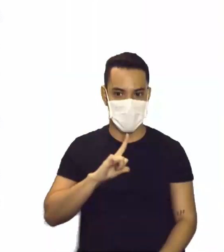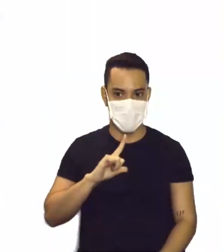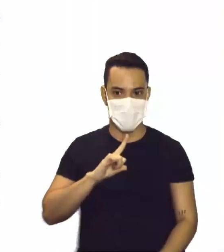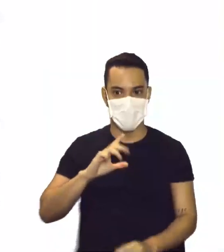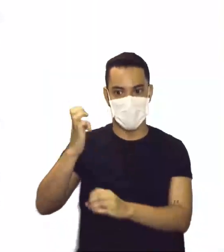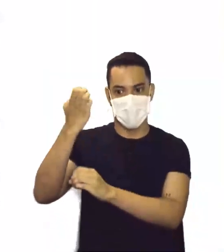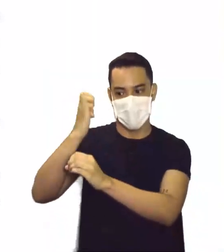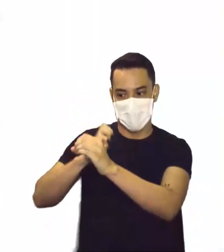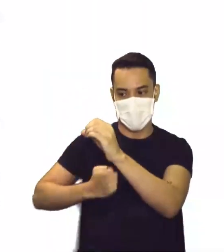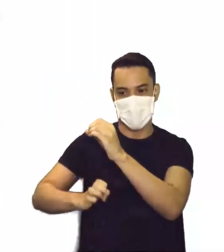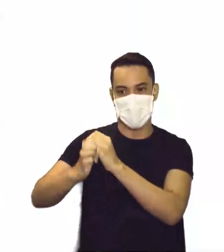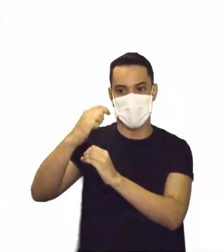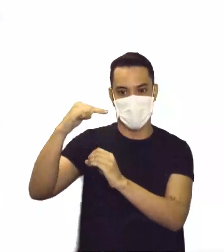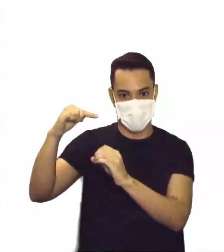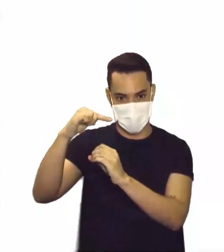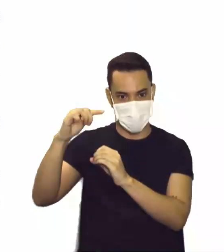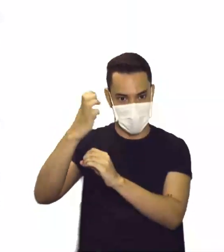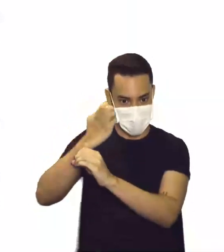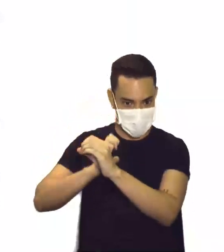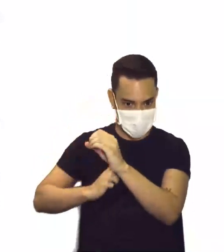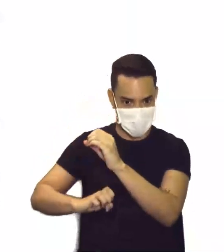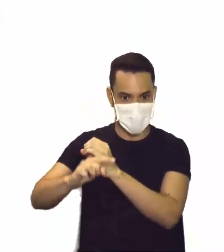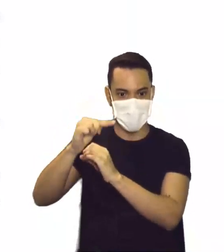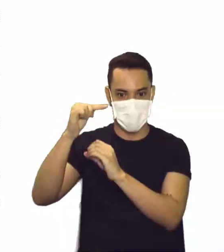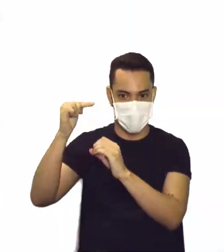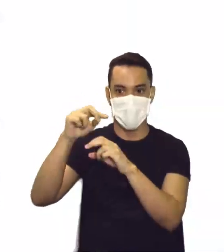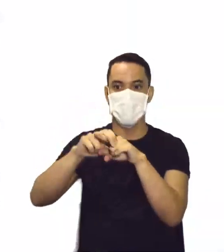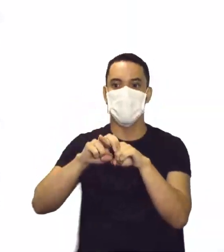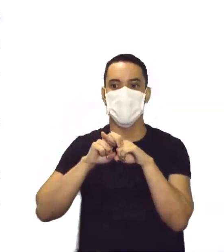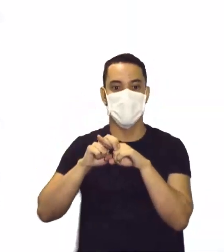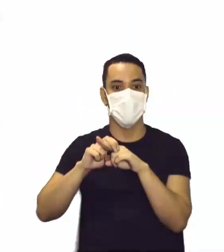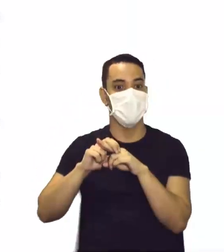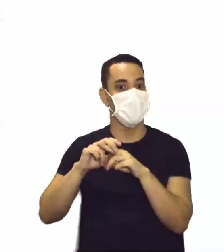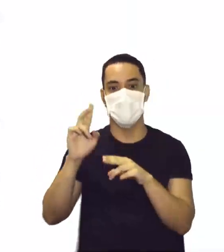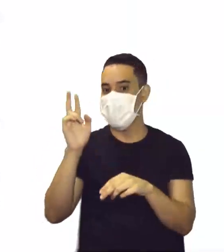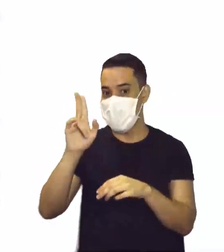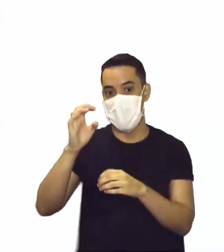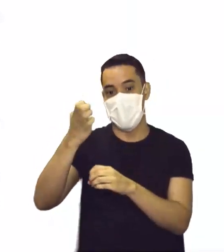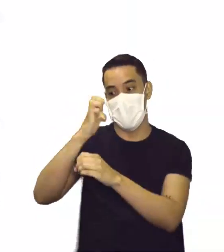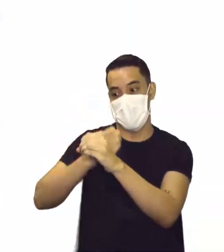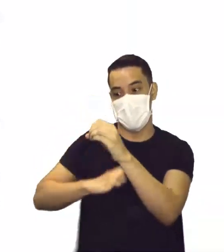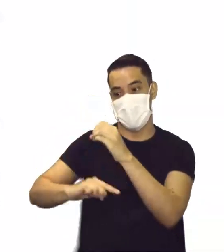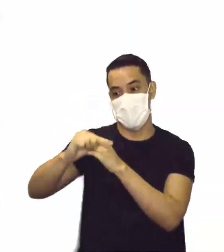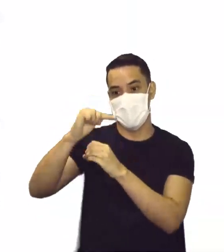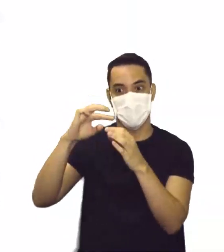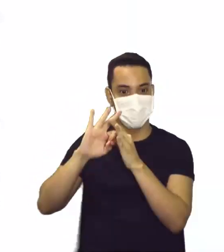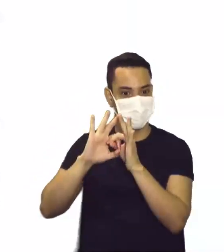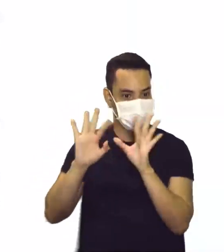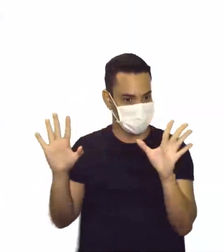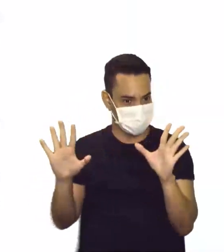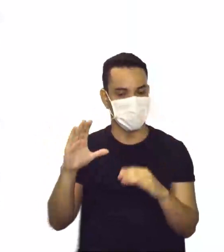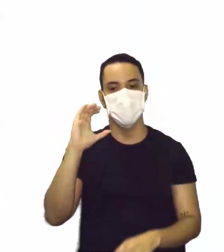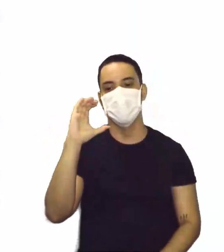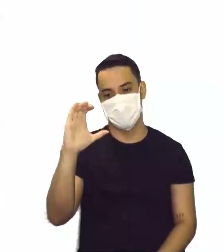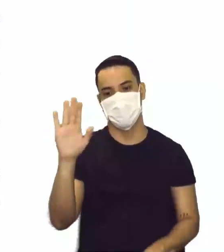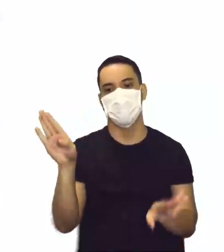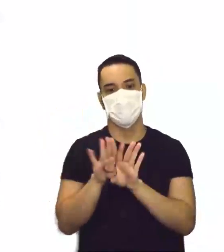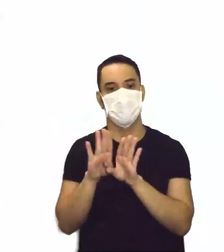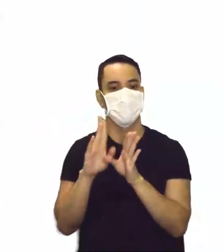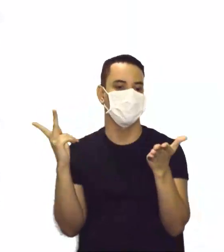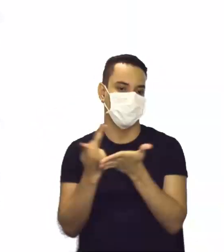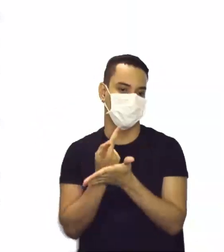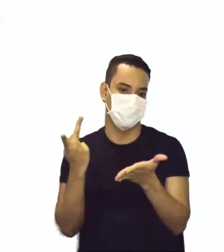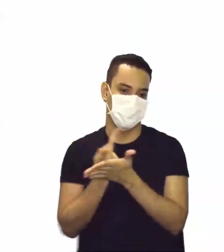trabalho? Elétrons, né? Então seria excesso de elétrons livres, ok? Então a letra C